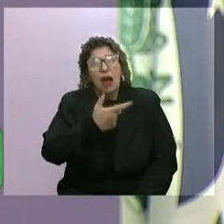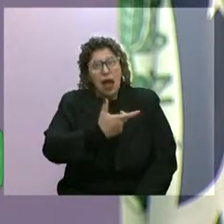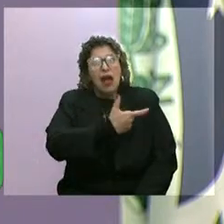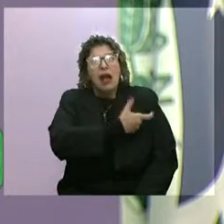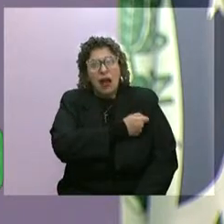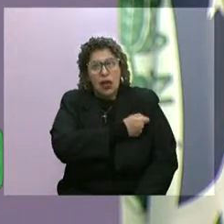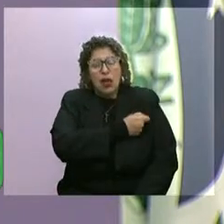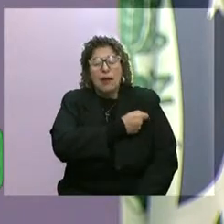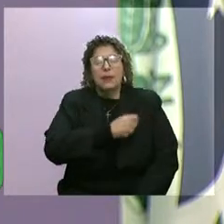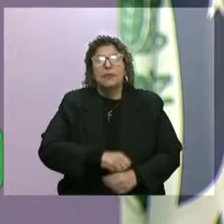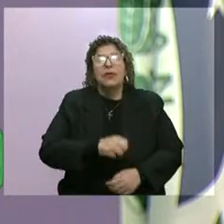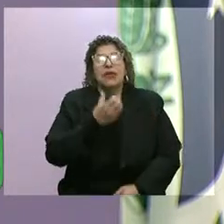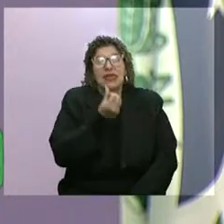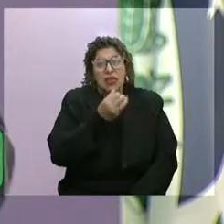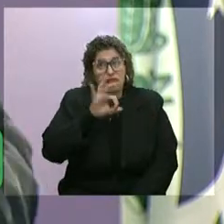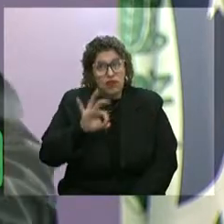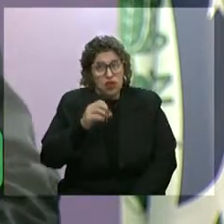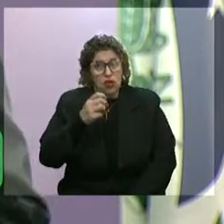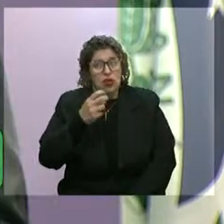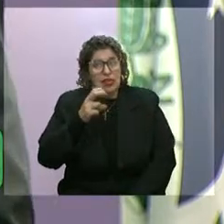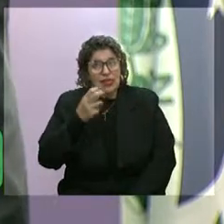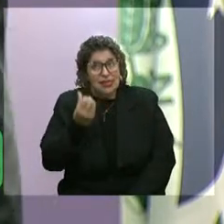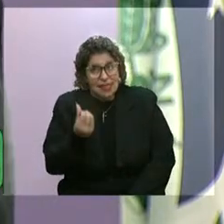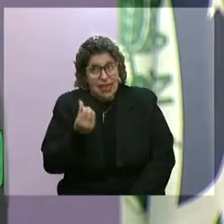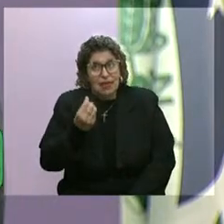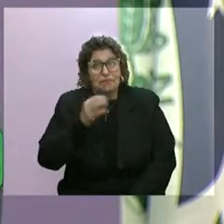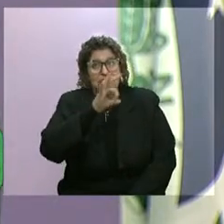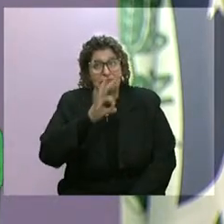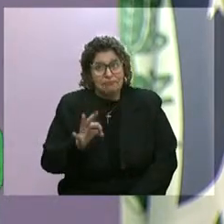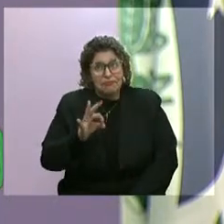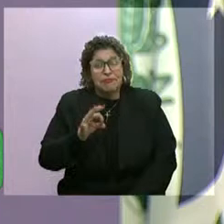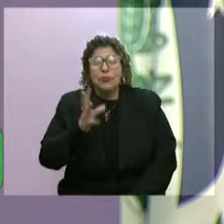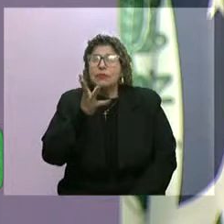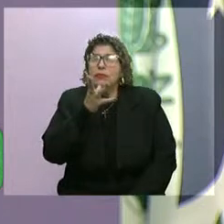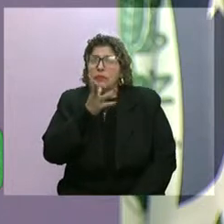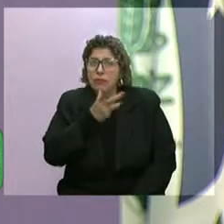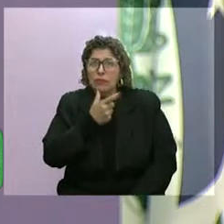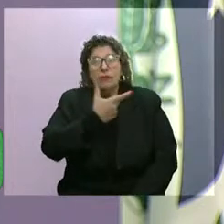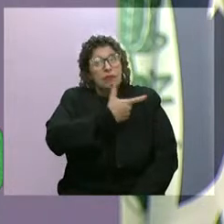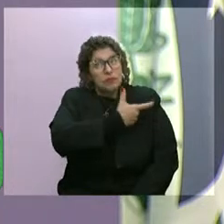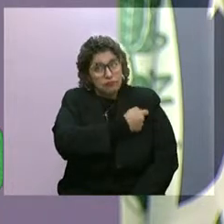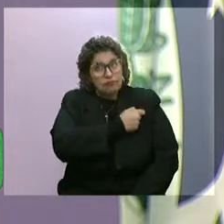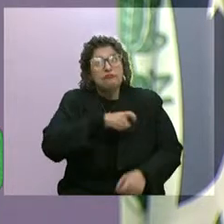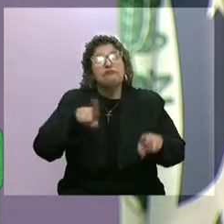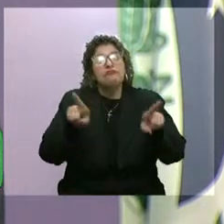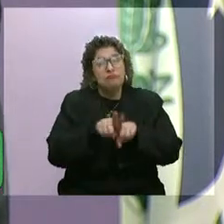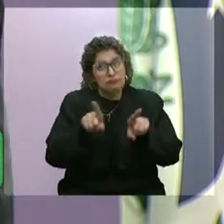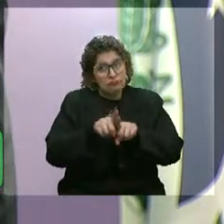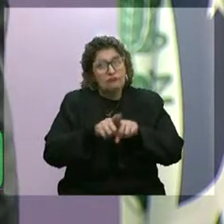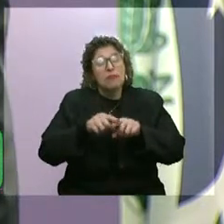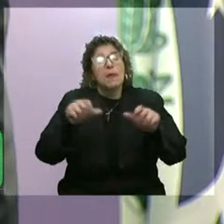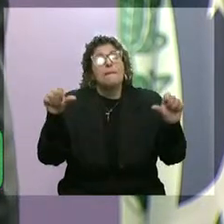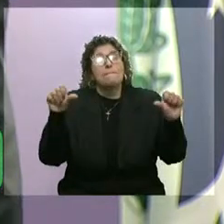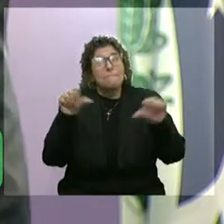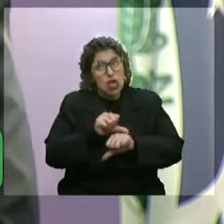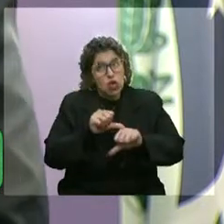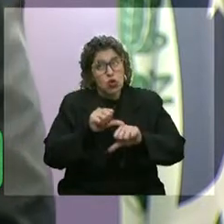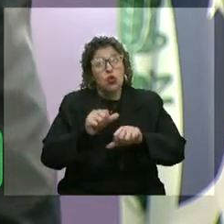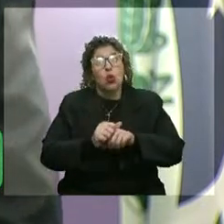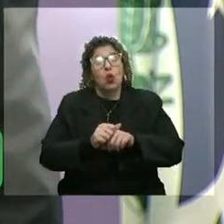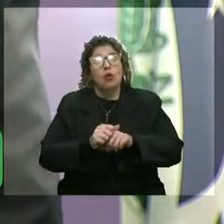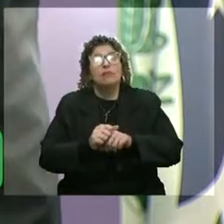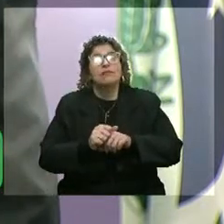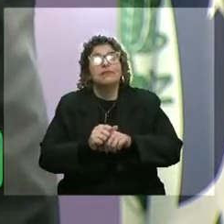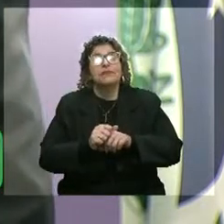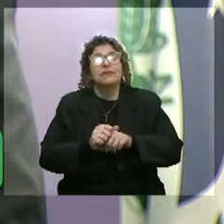de 6,2% dos gaúchos, que essa demora prejudicou a saúde pública. E depois,